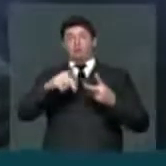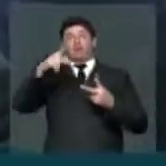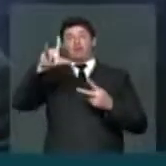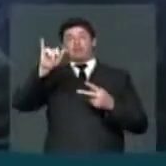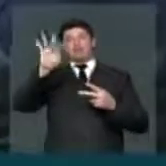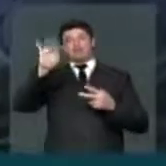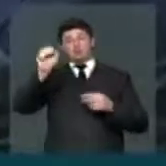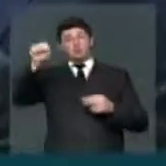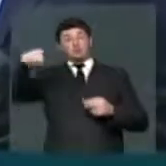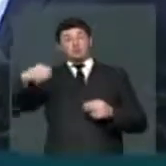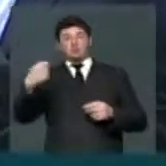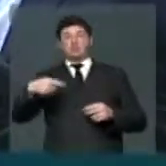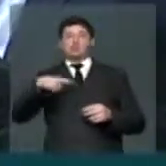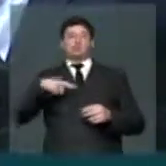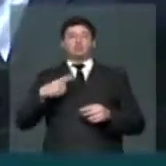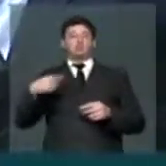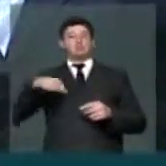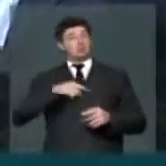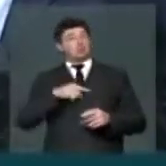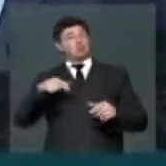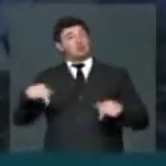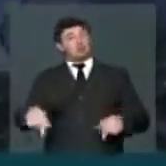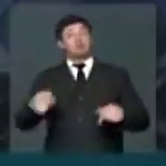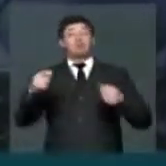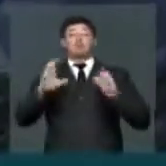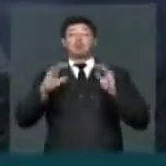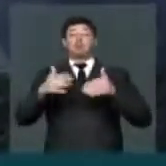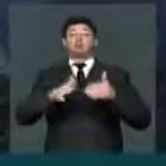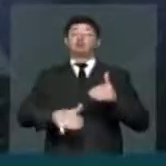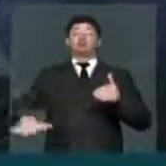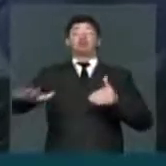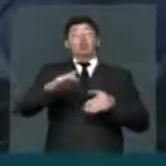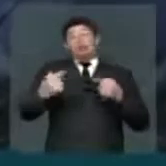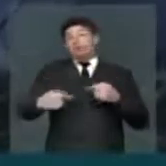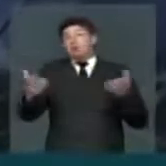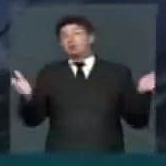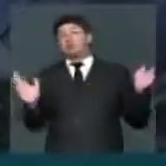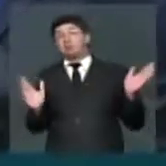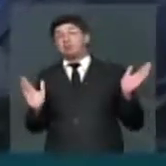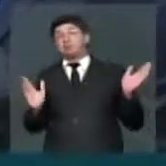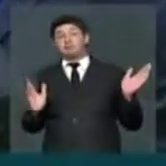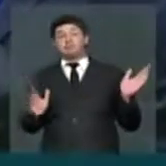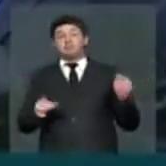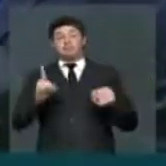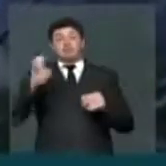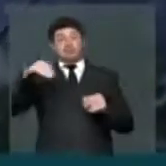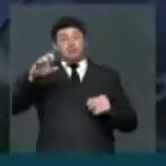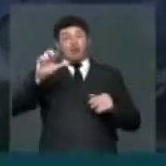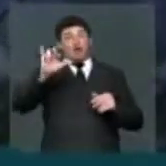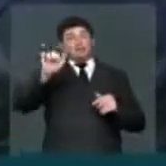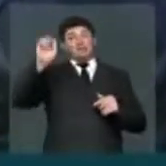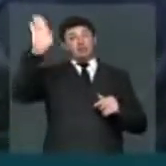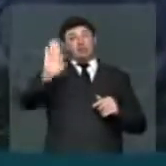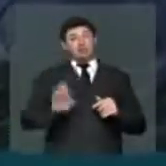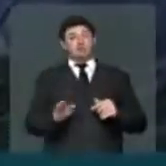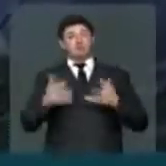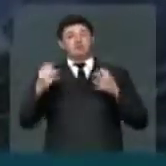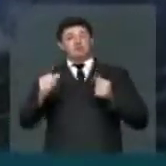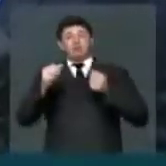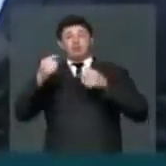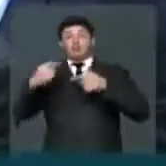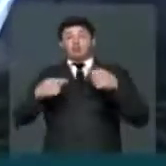plebiscitos. Nós devemos fazer uma comissão geral para discutir a democracia no Brasil, para